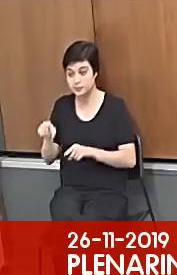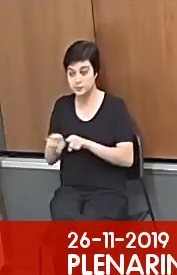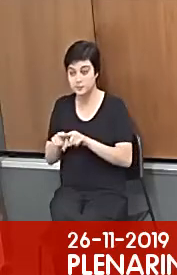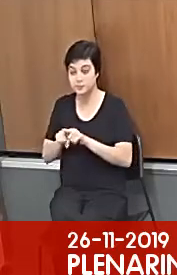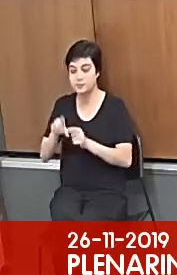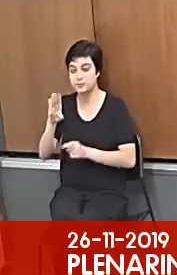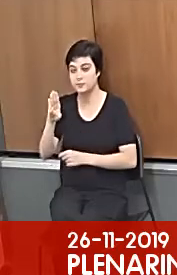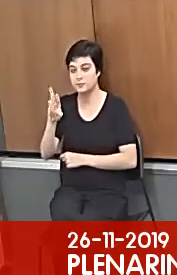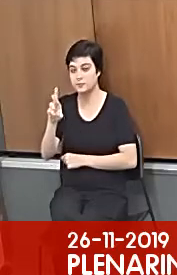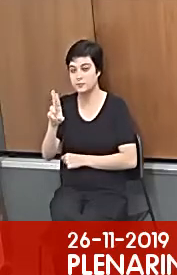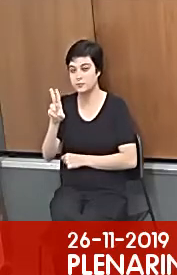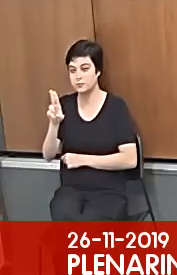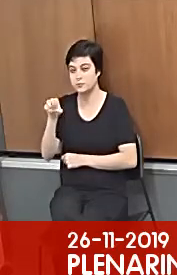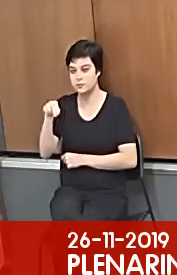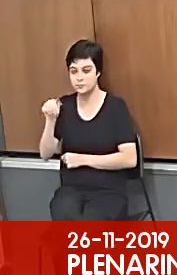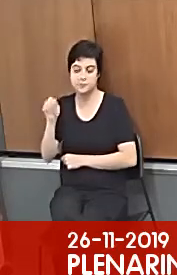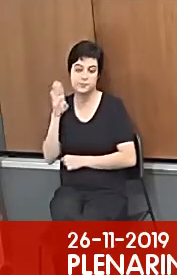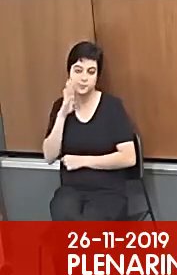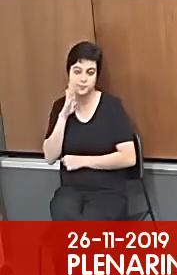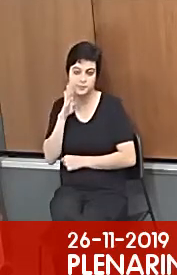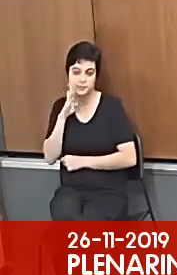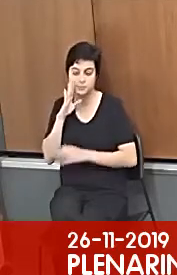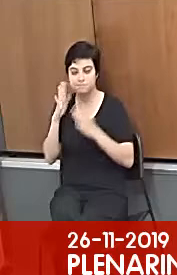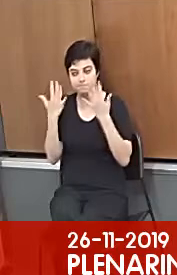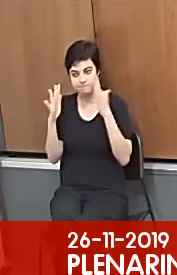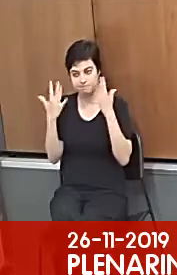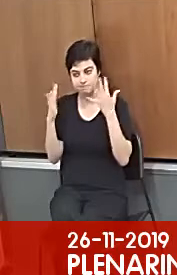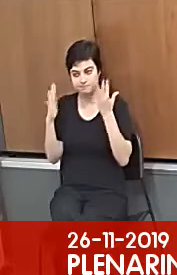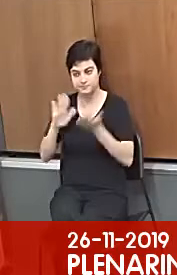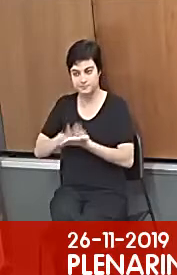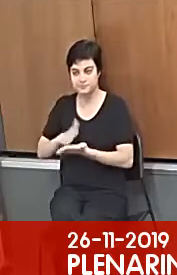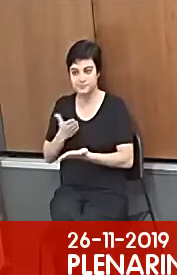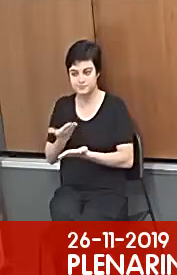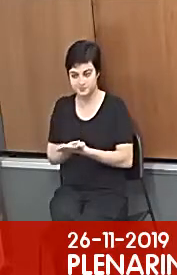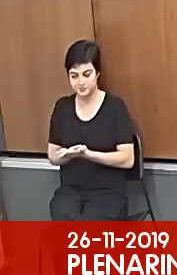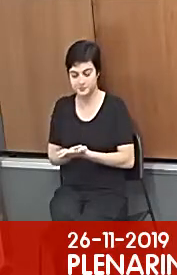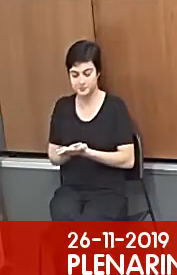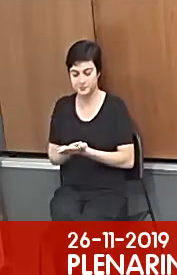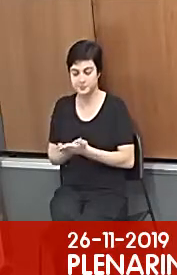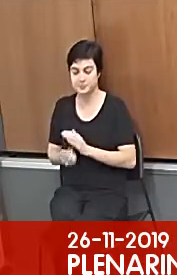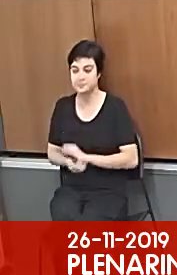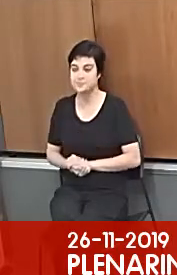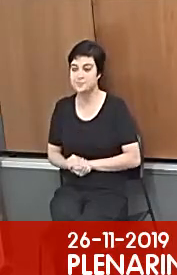Michele. Muito obrigado, uma salva de palmas aí para nossas intérpretes.